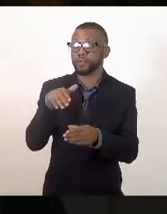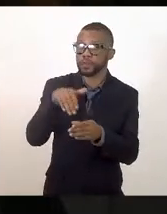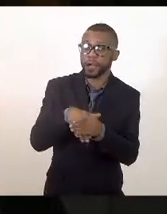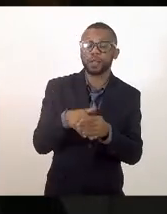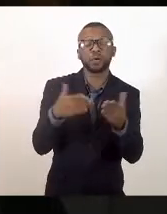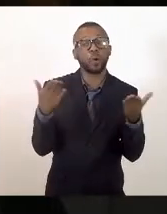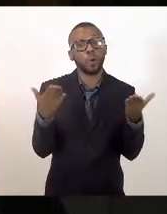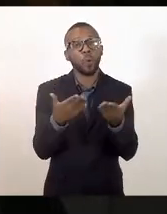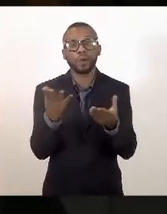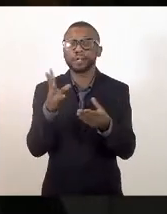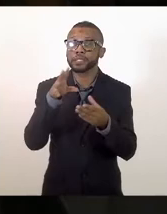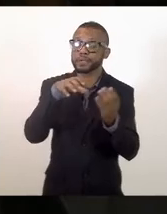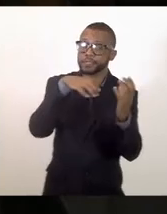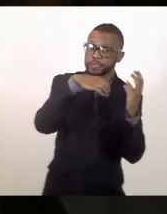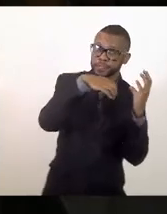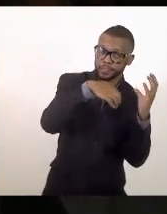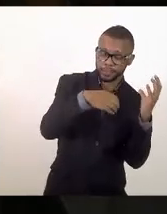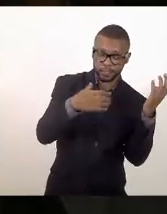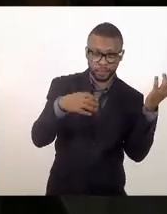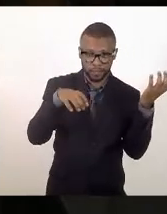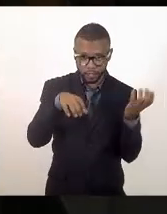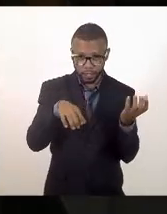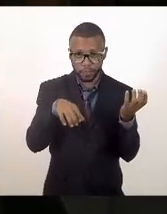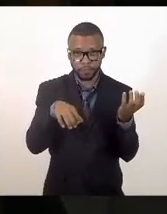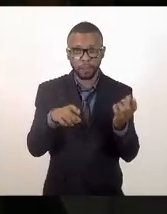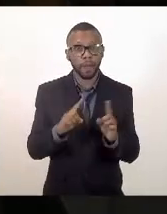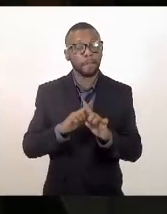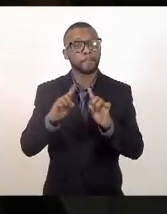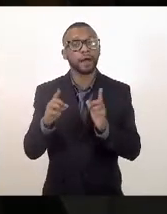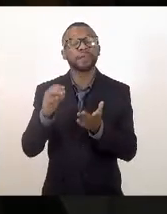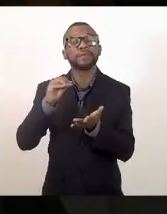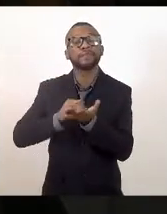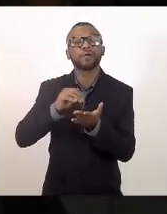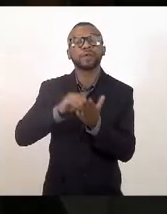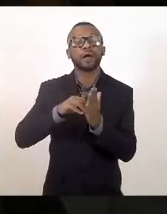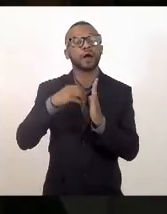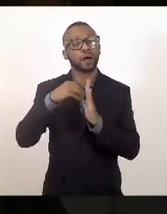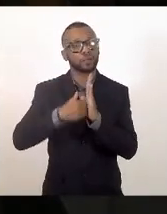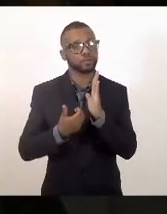na Câmara, mas ainda faltará no Senado.